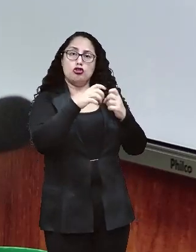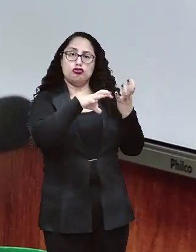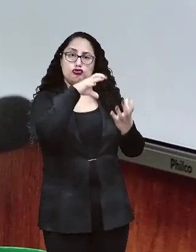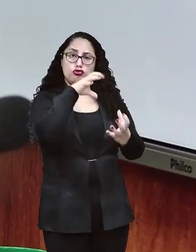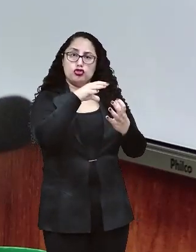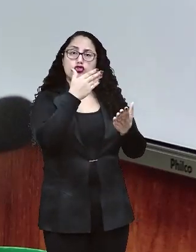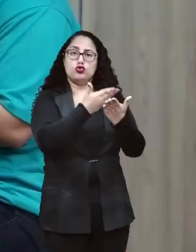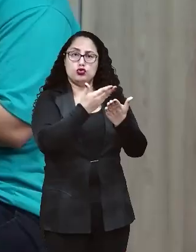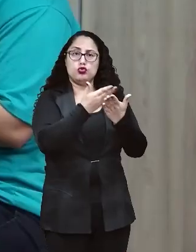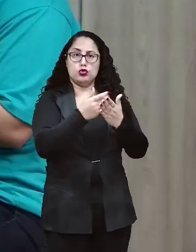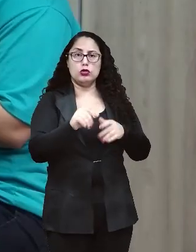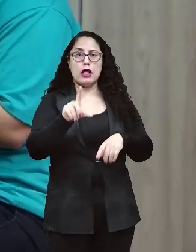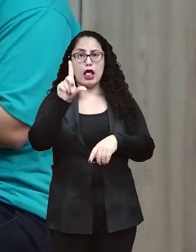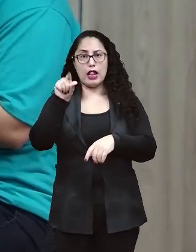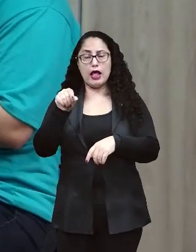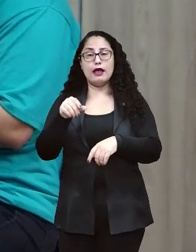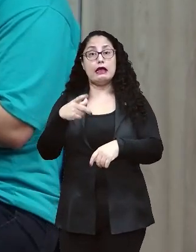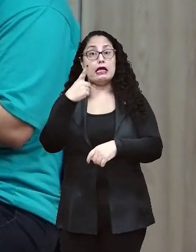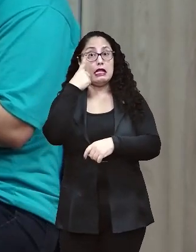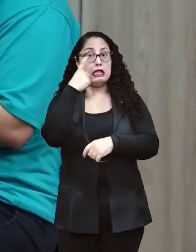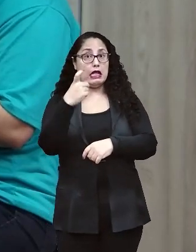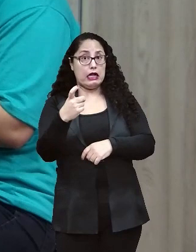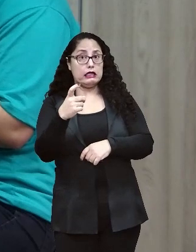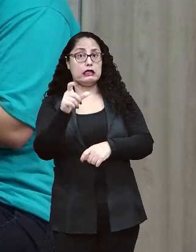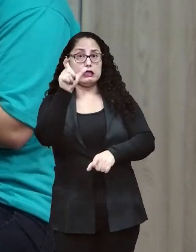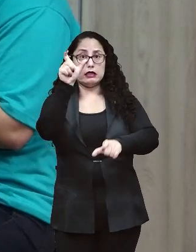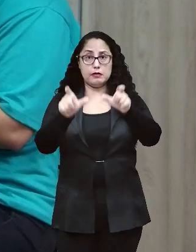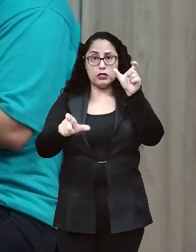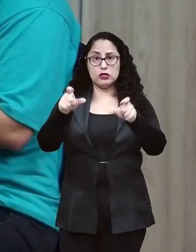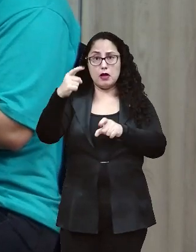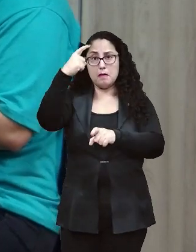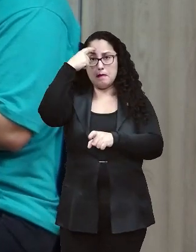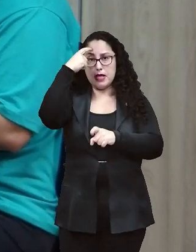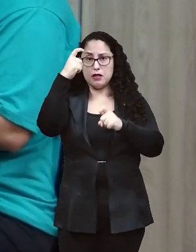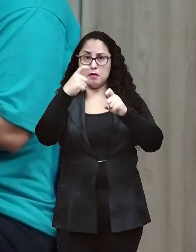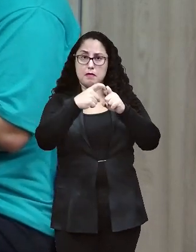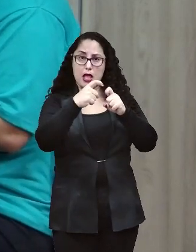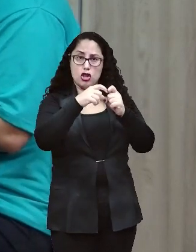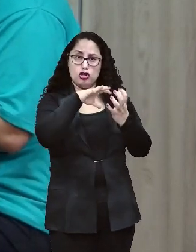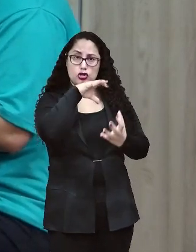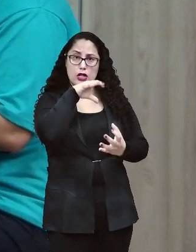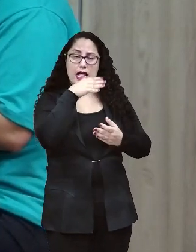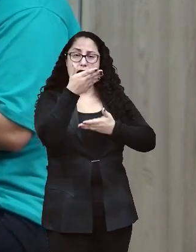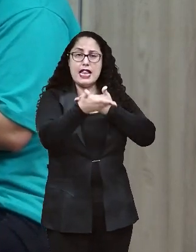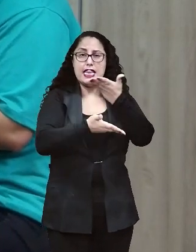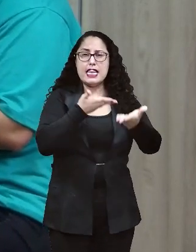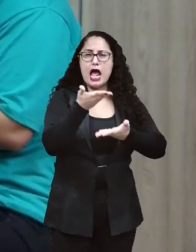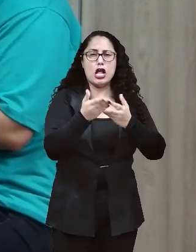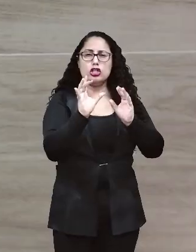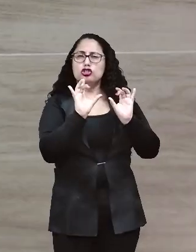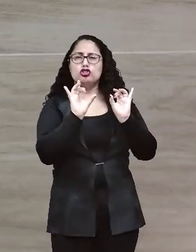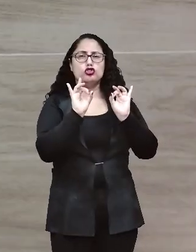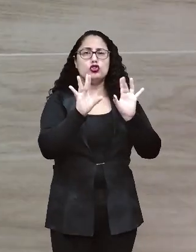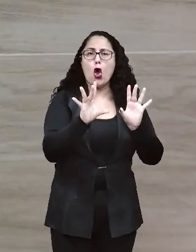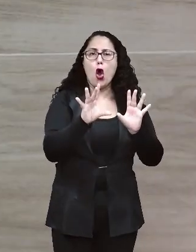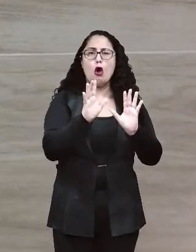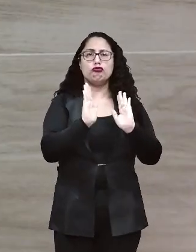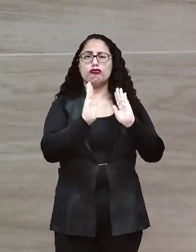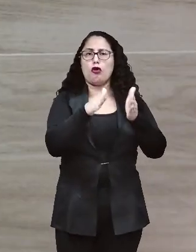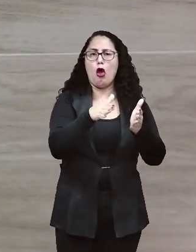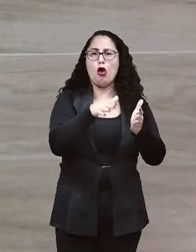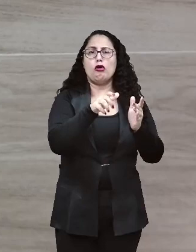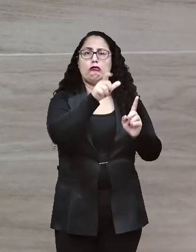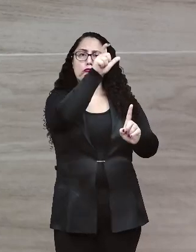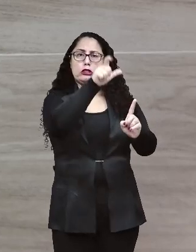né? Isso, e interessante, né, que muitas pessoas pensam que a gerontologia trata apenas essa questão do idoso.